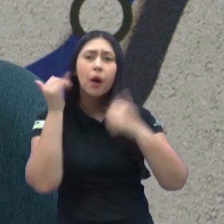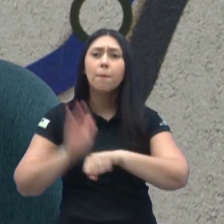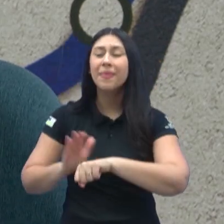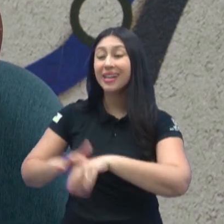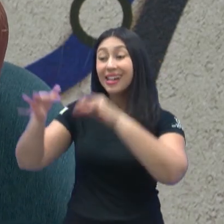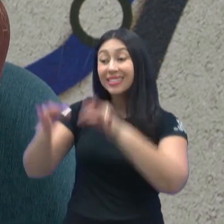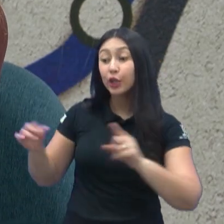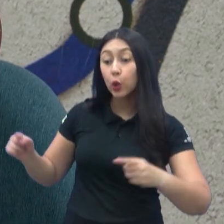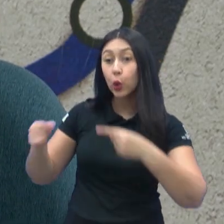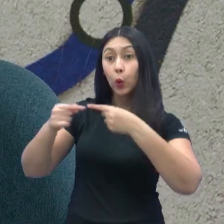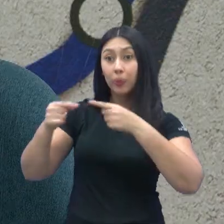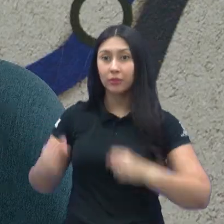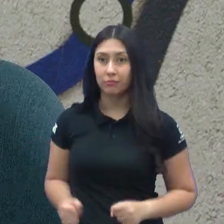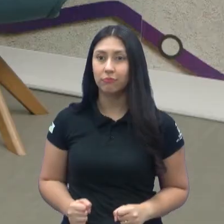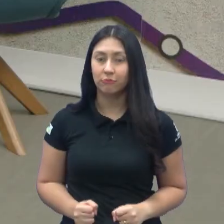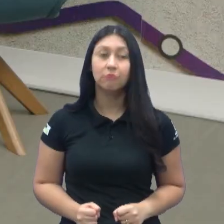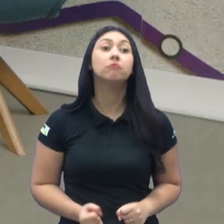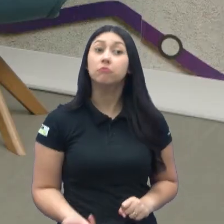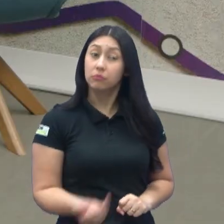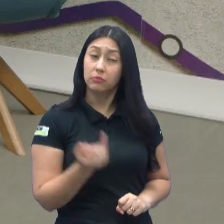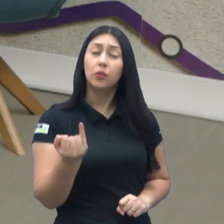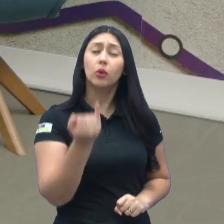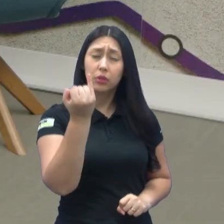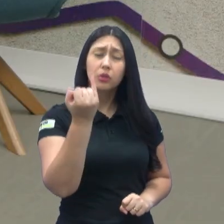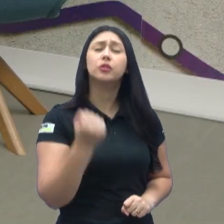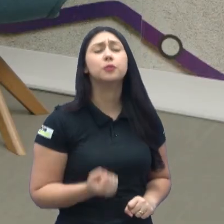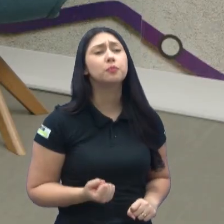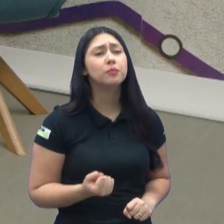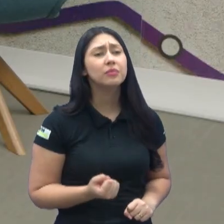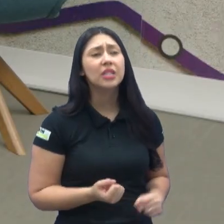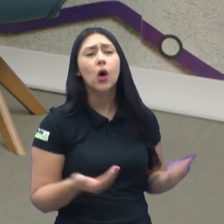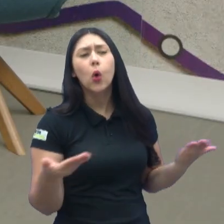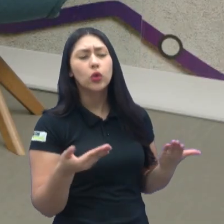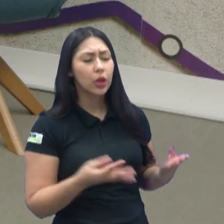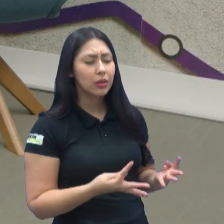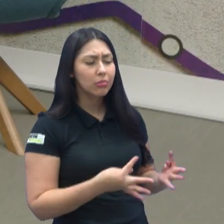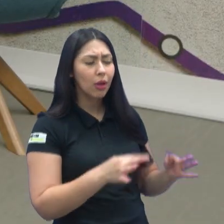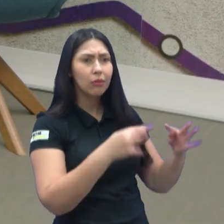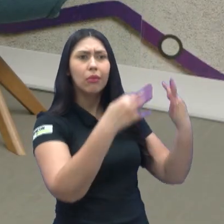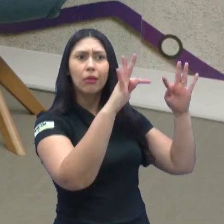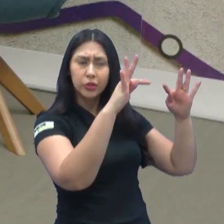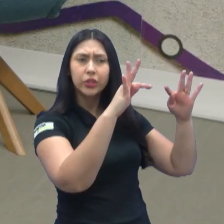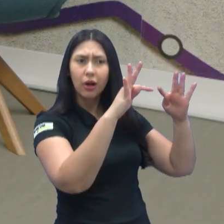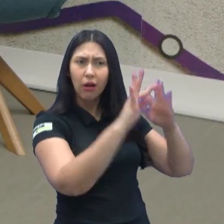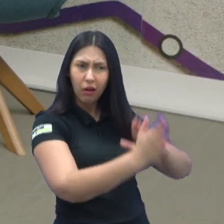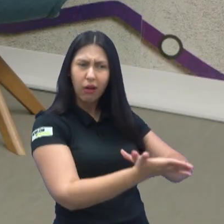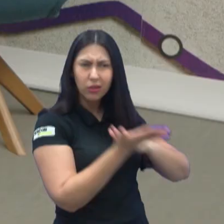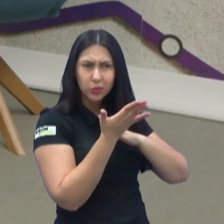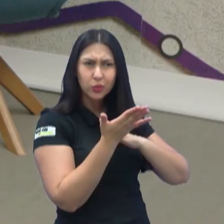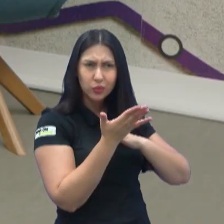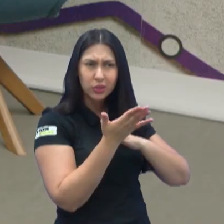forma sem perder dinheiro. Muito importante isso, doutora. A tecnologia, ela pode ajudar, né,